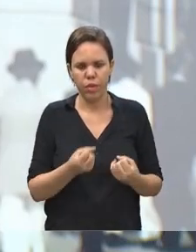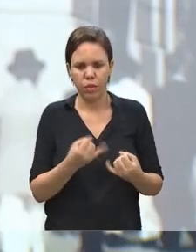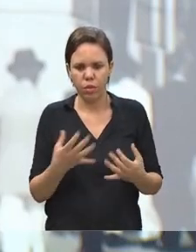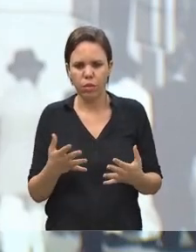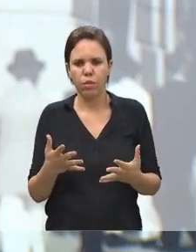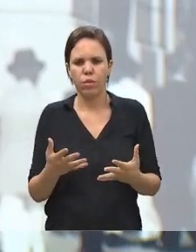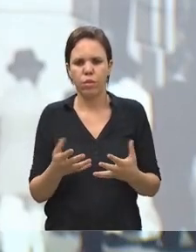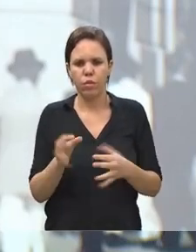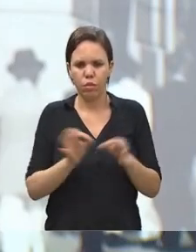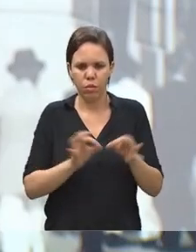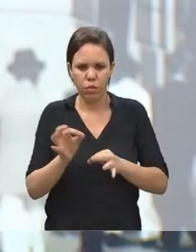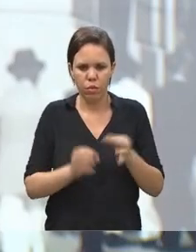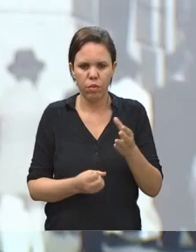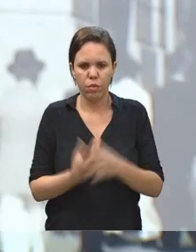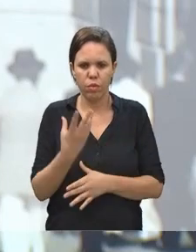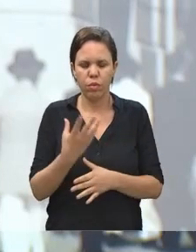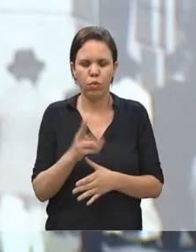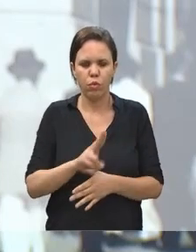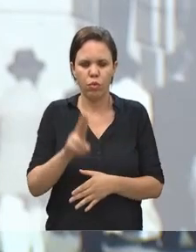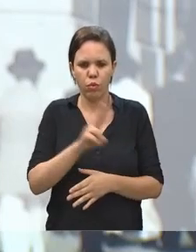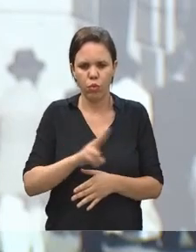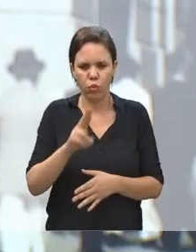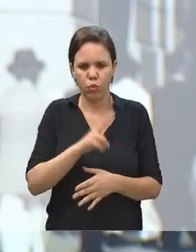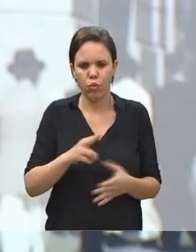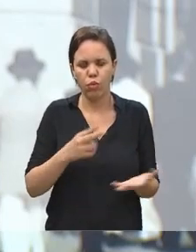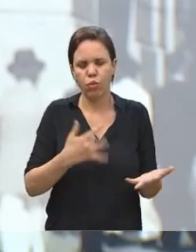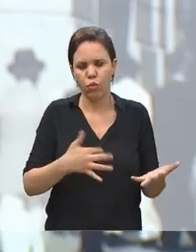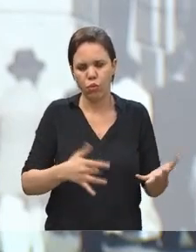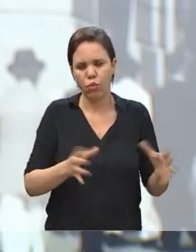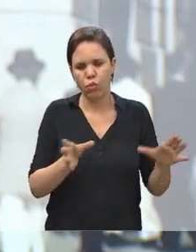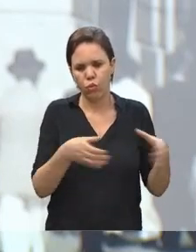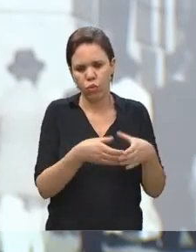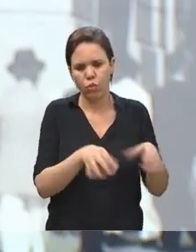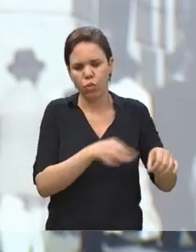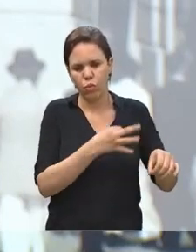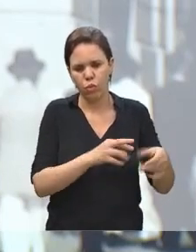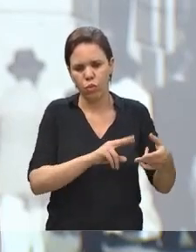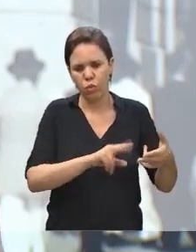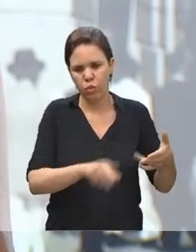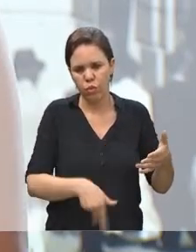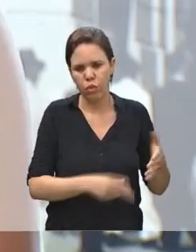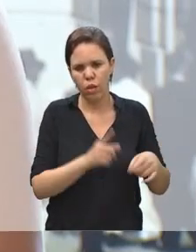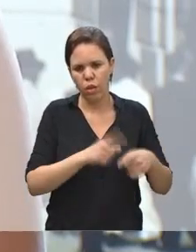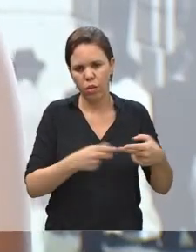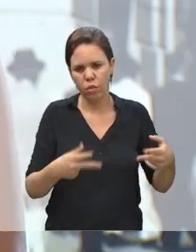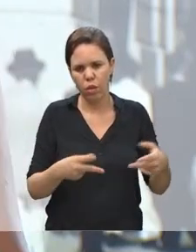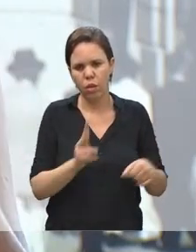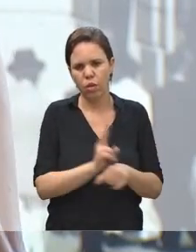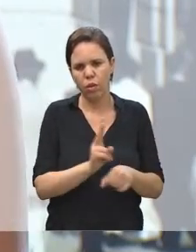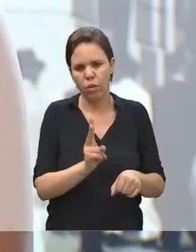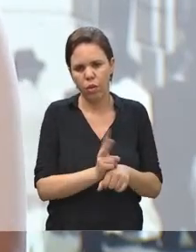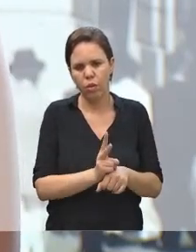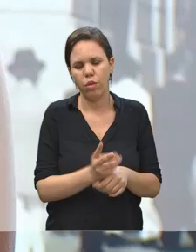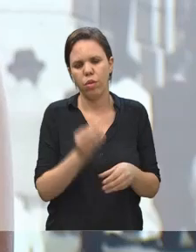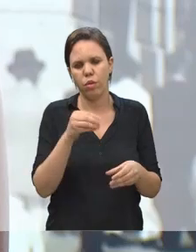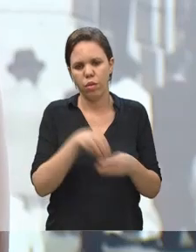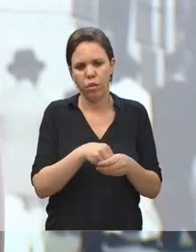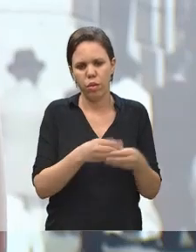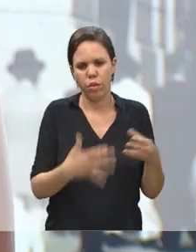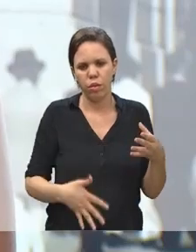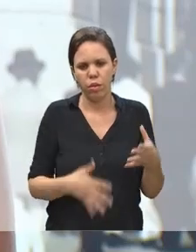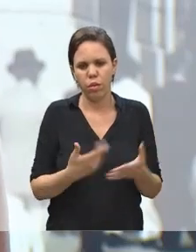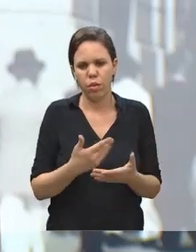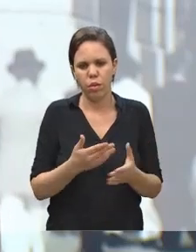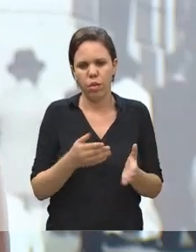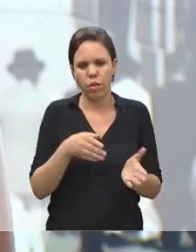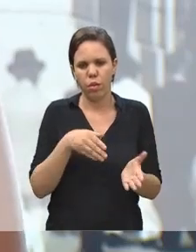produção de todas as partituras que são utilizadas pela orquestra. Então, tem toda uma salvaguarda do material num acervo,